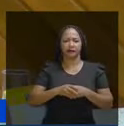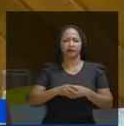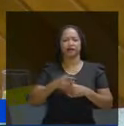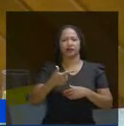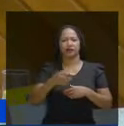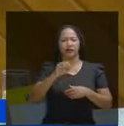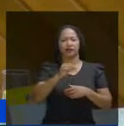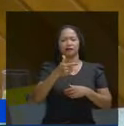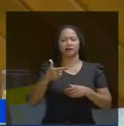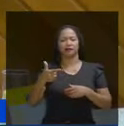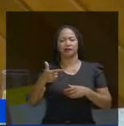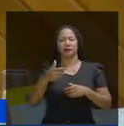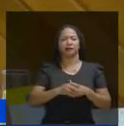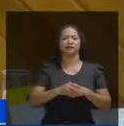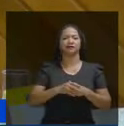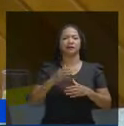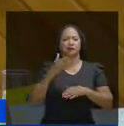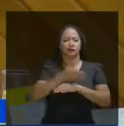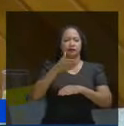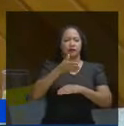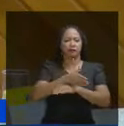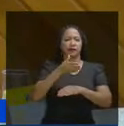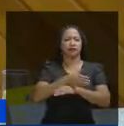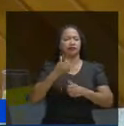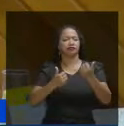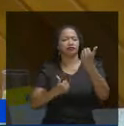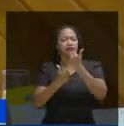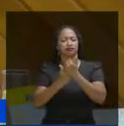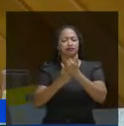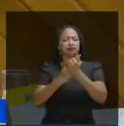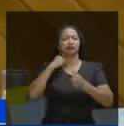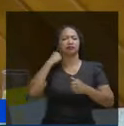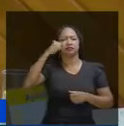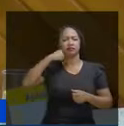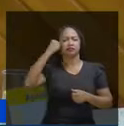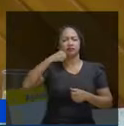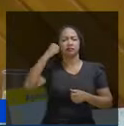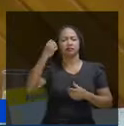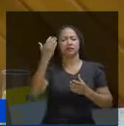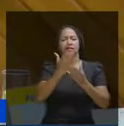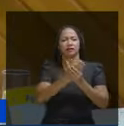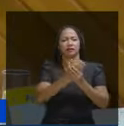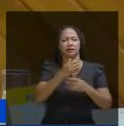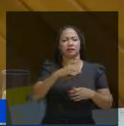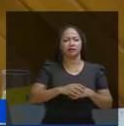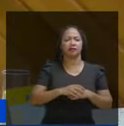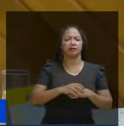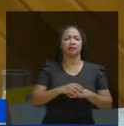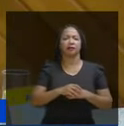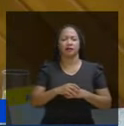de 2022 concorreu ao cargo de suplente de senador e no processo número